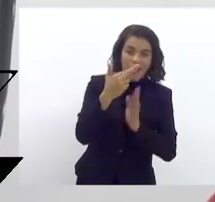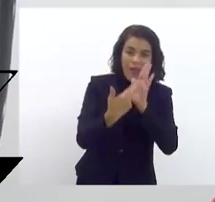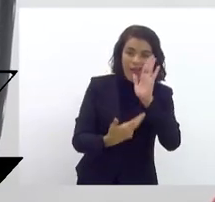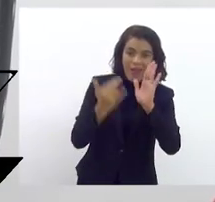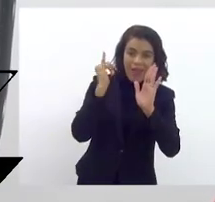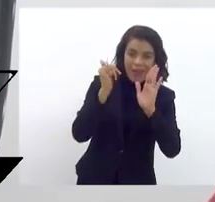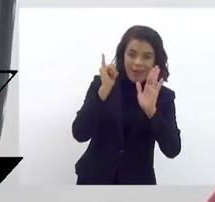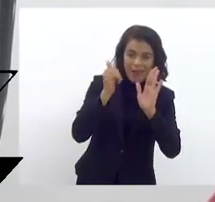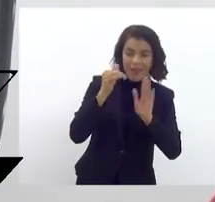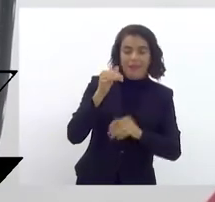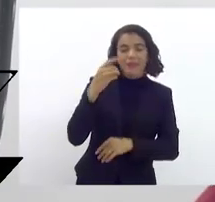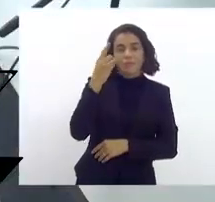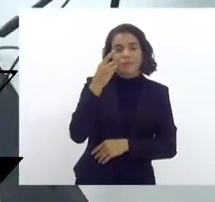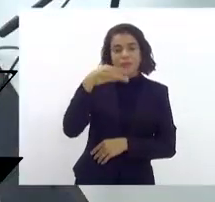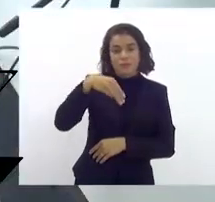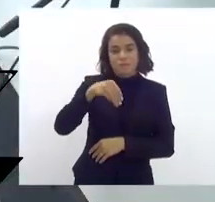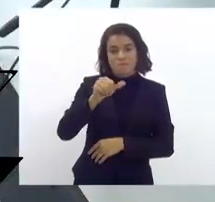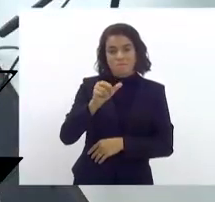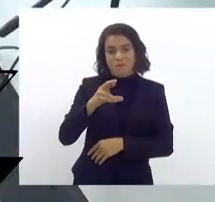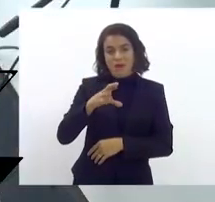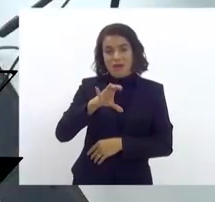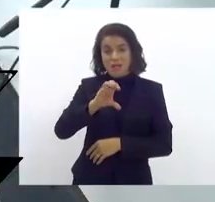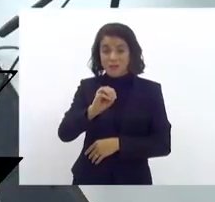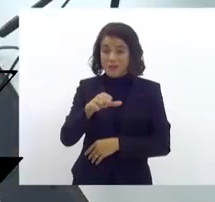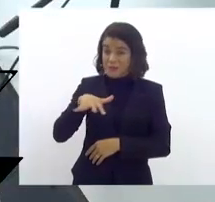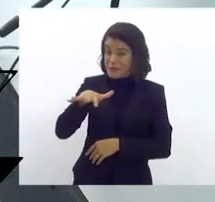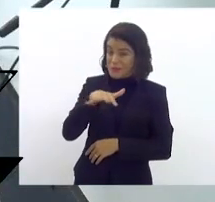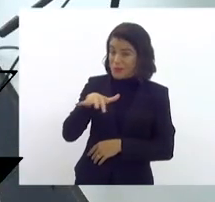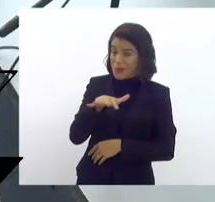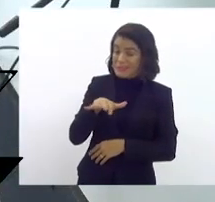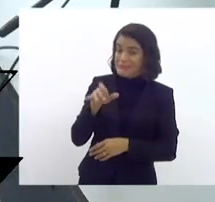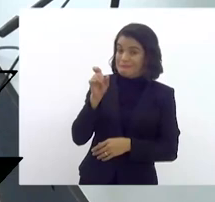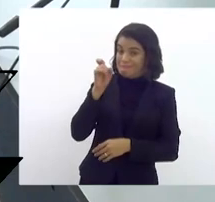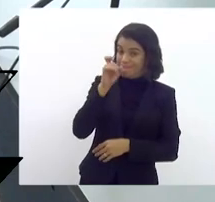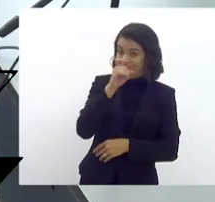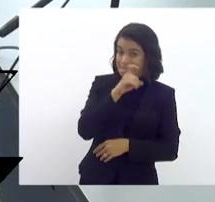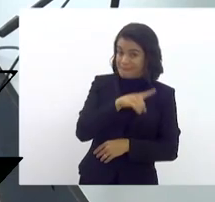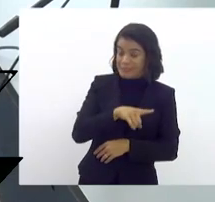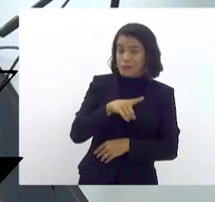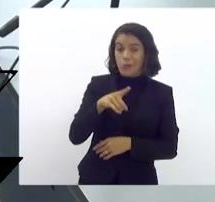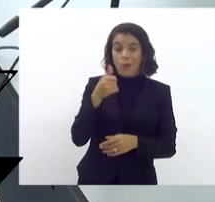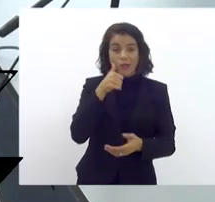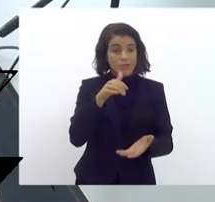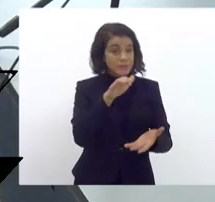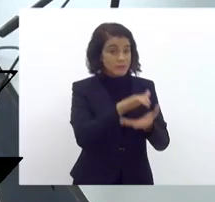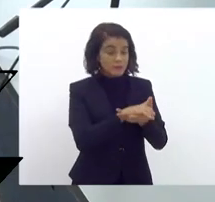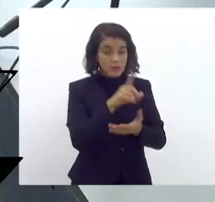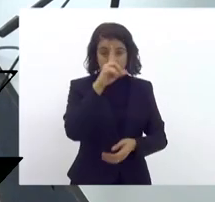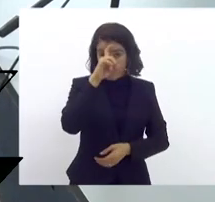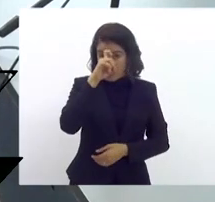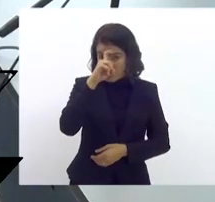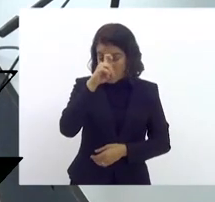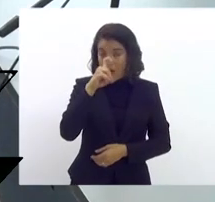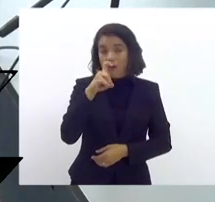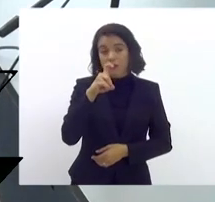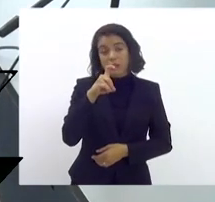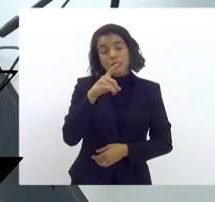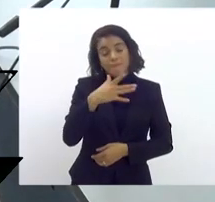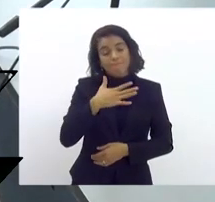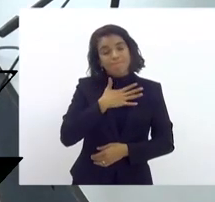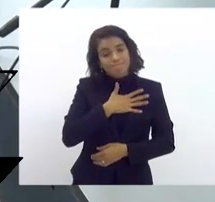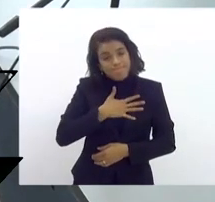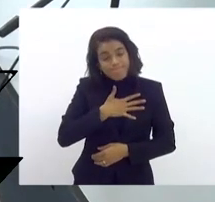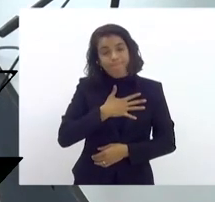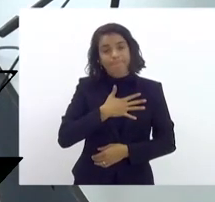mas o Alberto está numa situação delicada com sua esposa no hospital e gostaria já